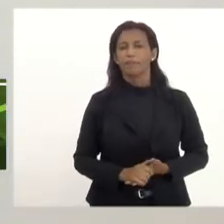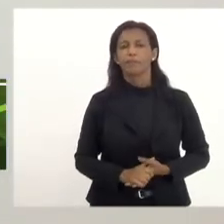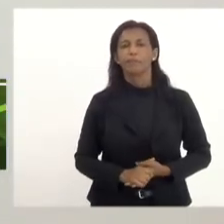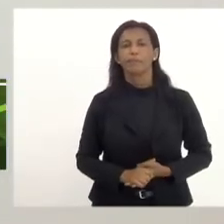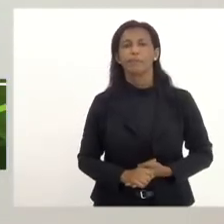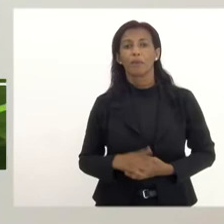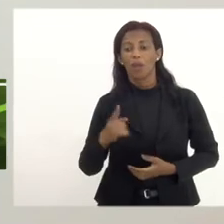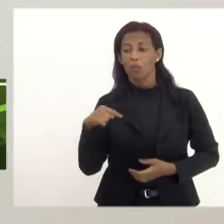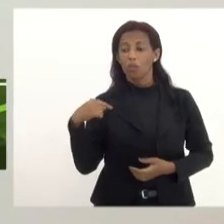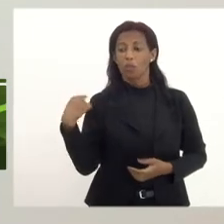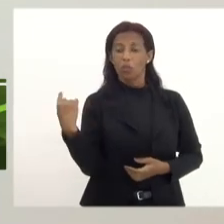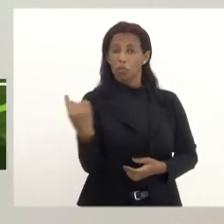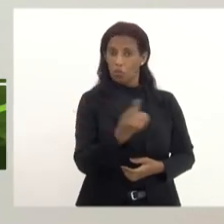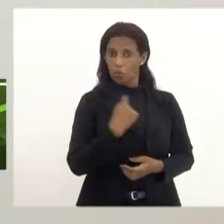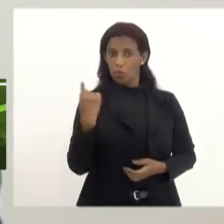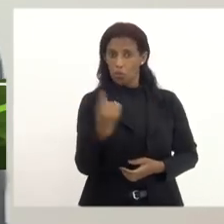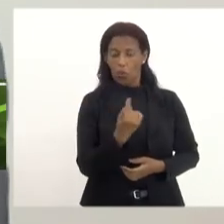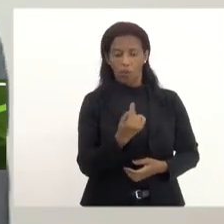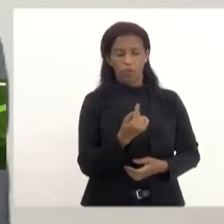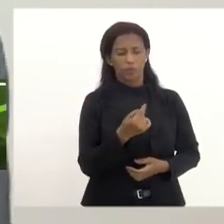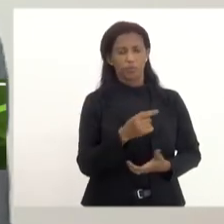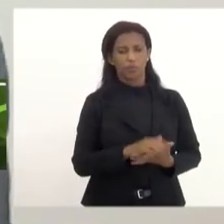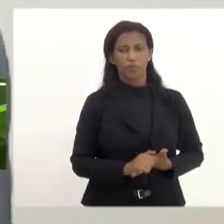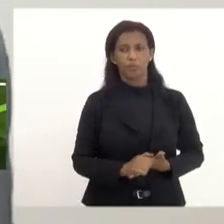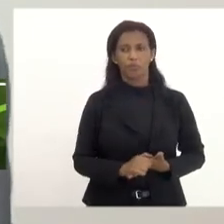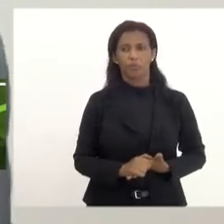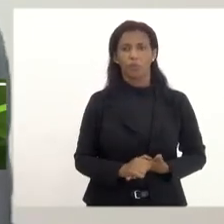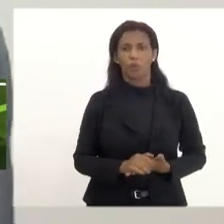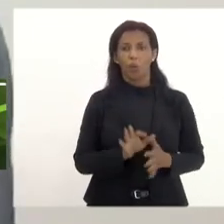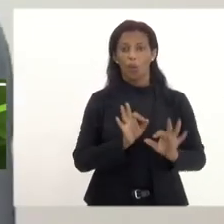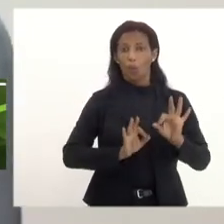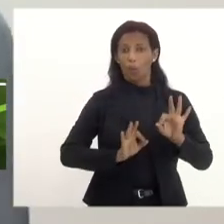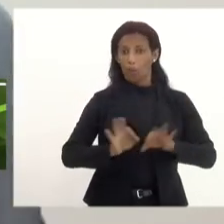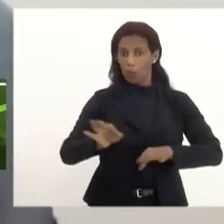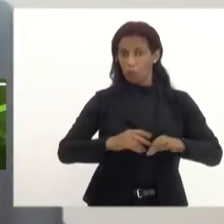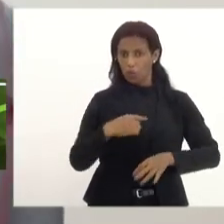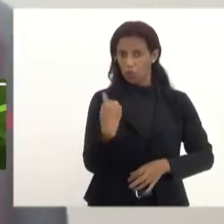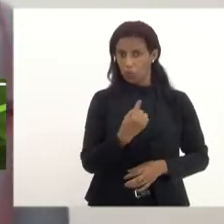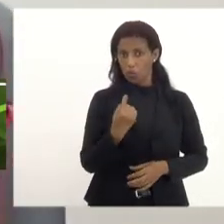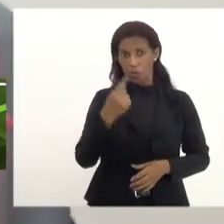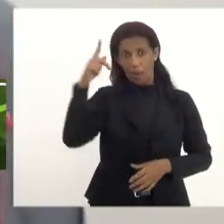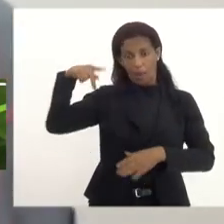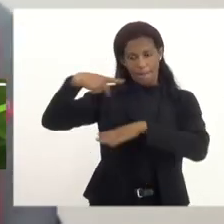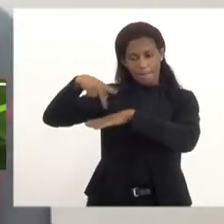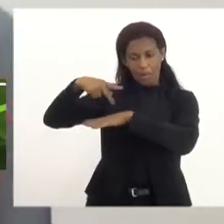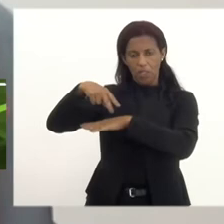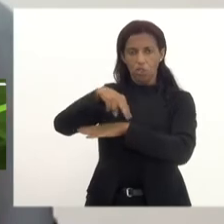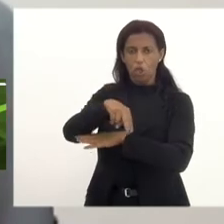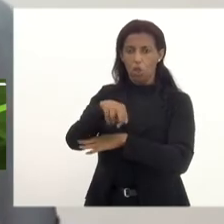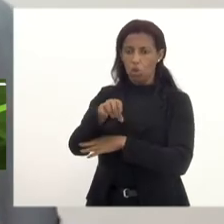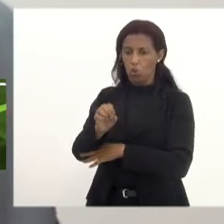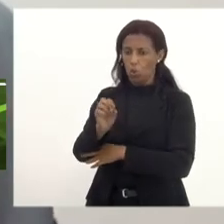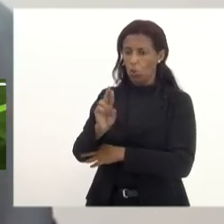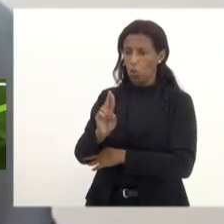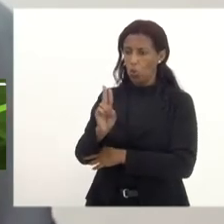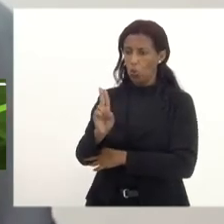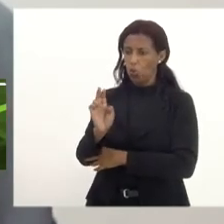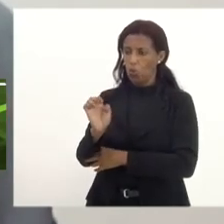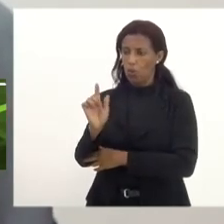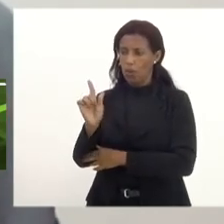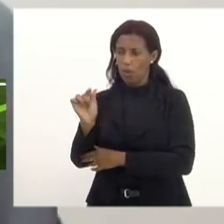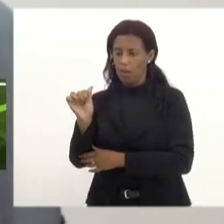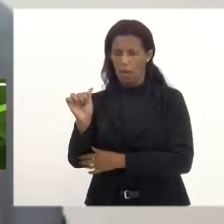né? Nós, usando, por exemplo, um projeto nosso na Noruega, ano passado, nós